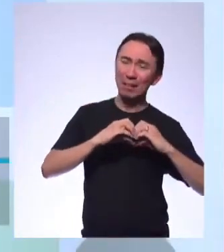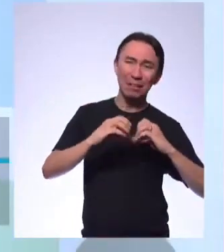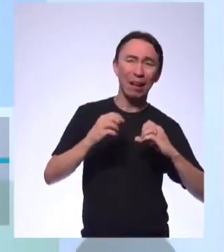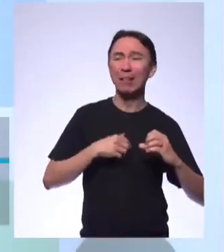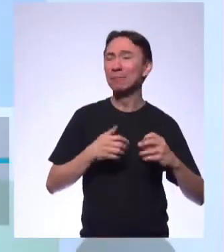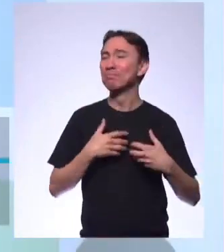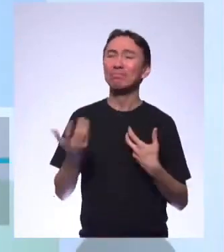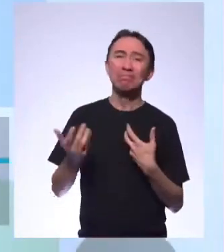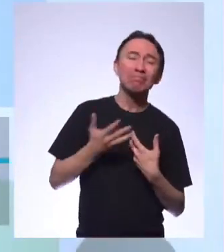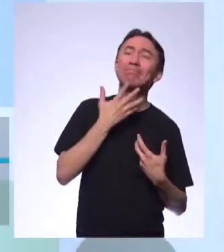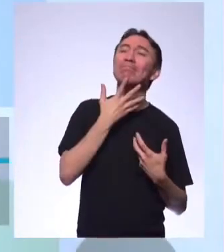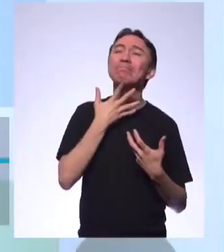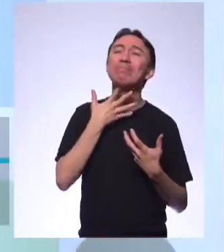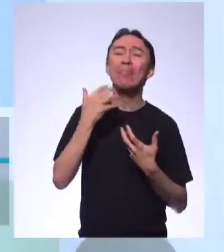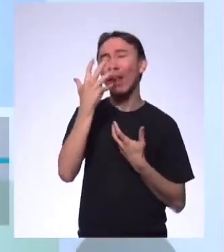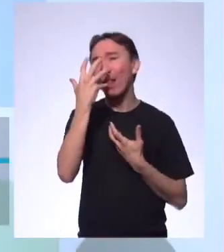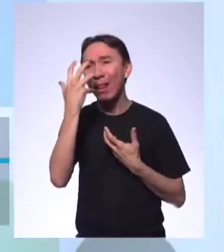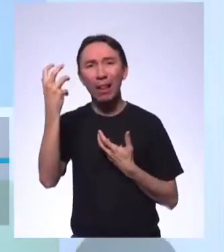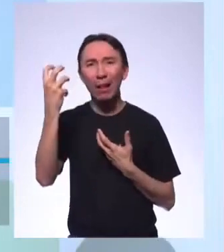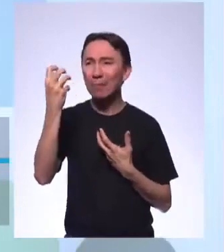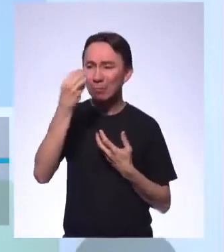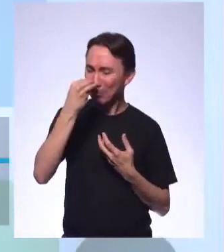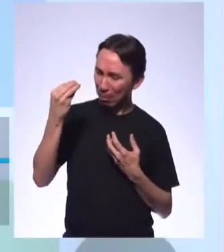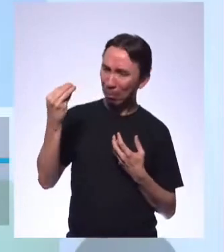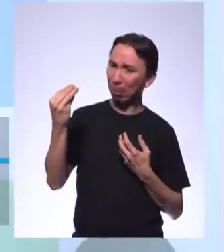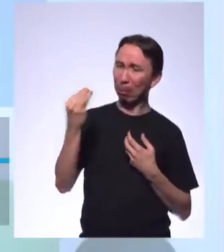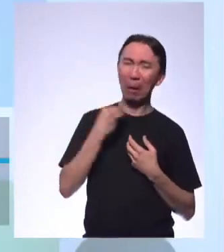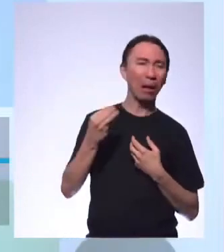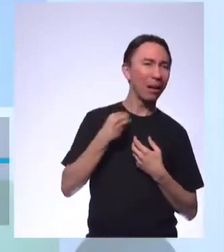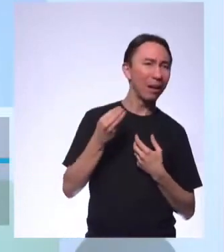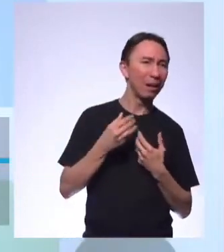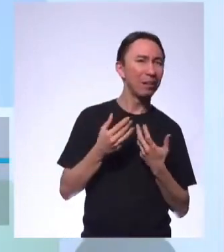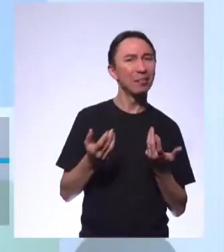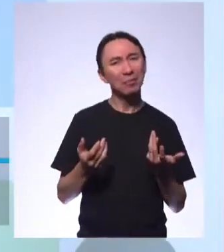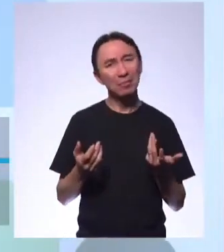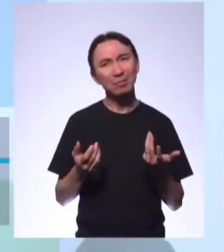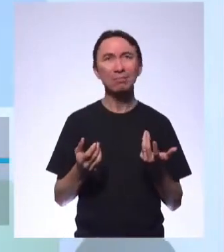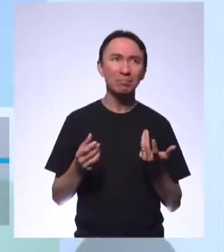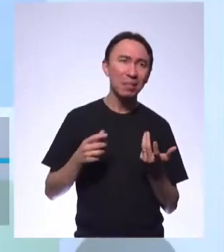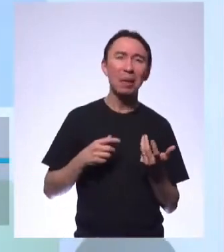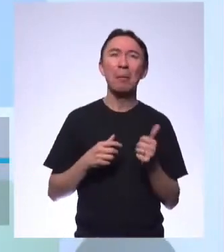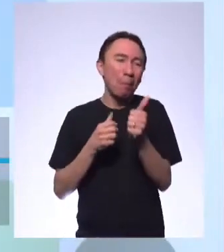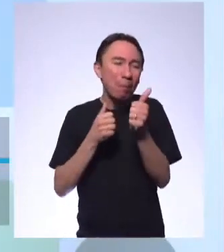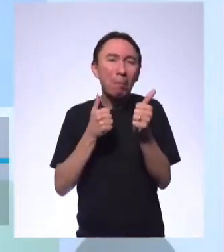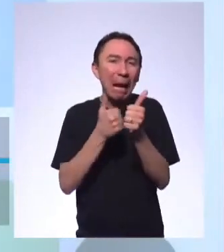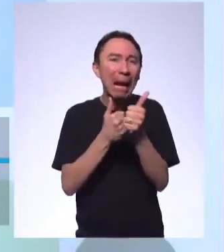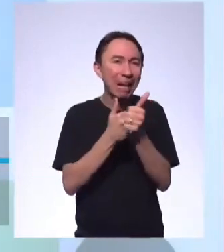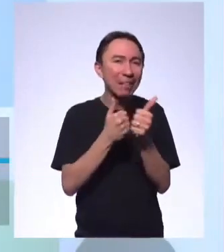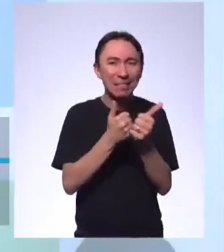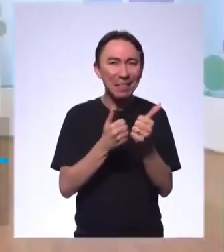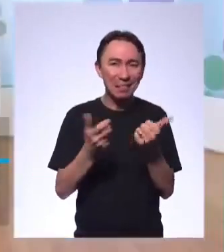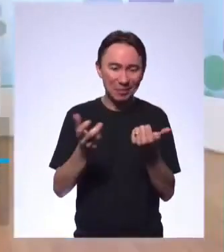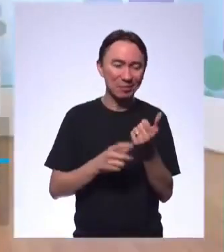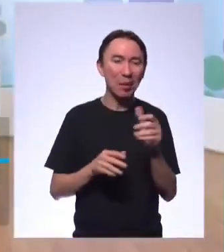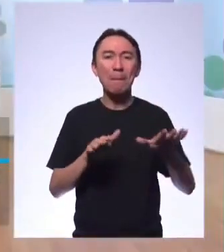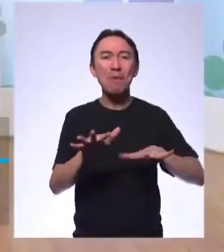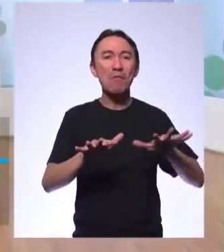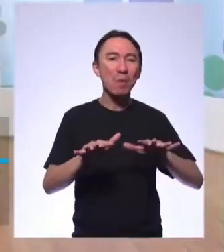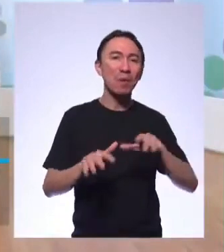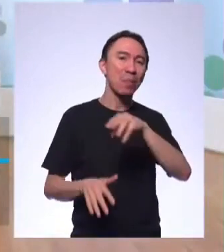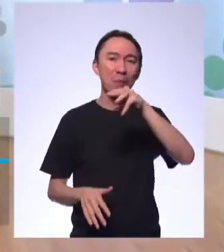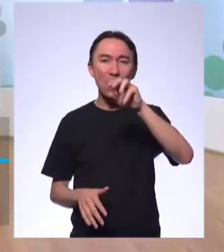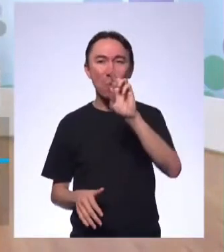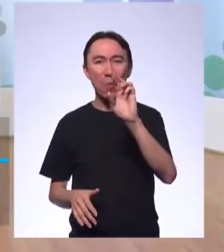era desejada, que não correspondia ao sentimento do cara. Tem proximidade também com o romantismo, né? Sim, Com também, certeza. Então, também. eles, lógico